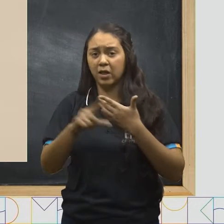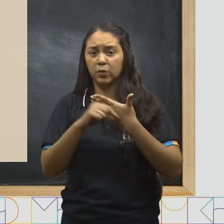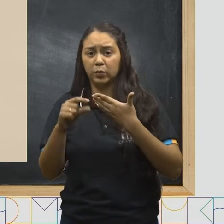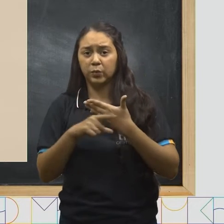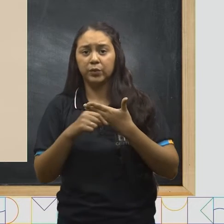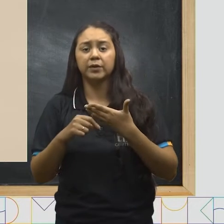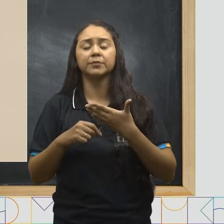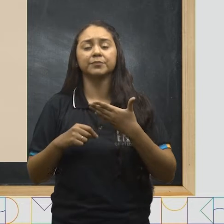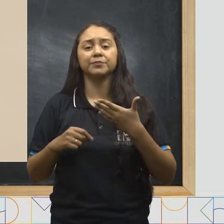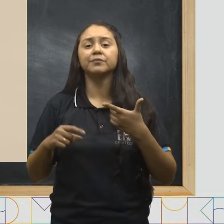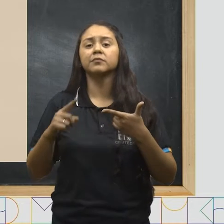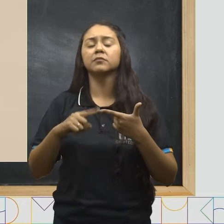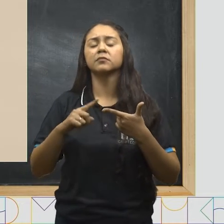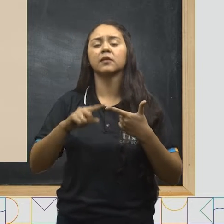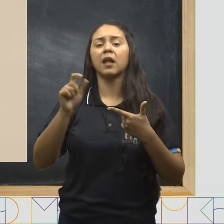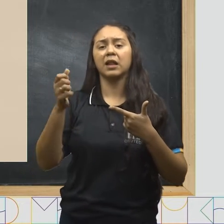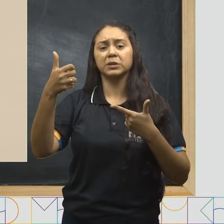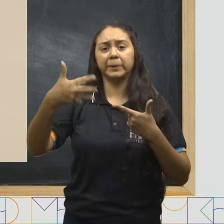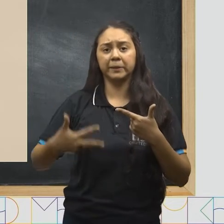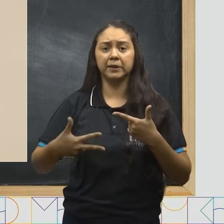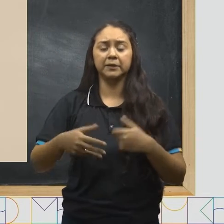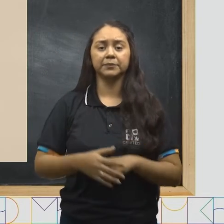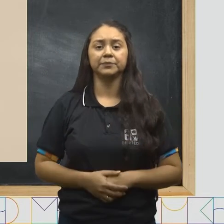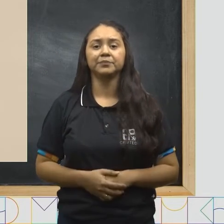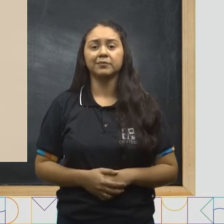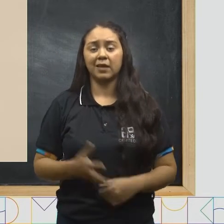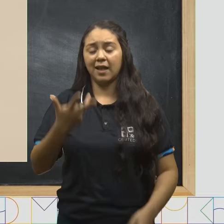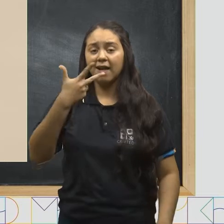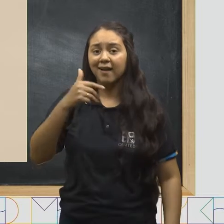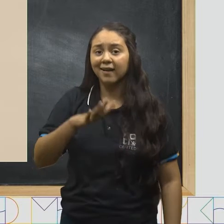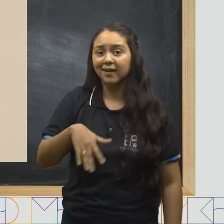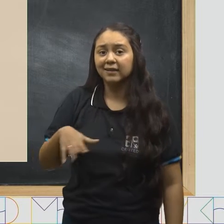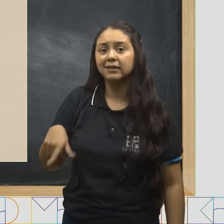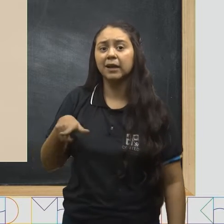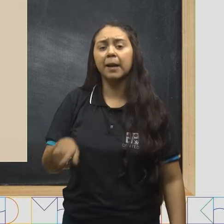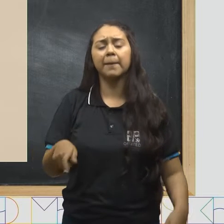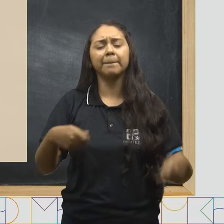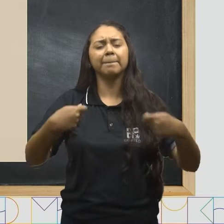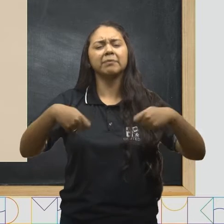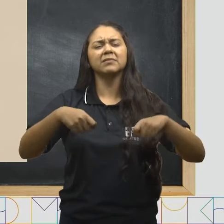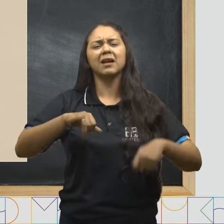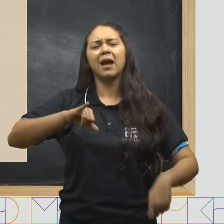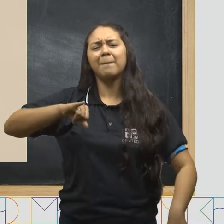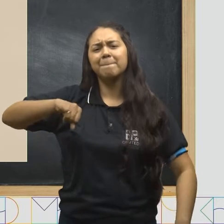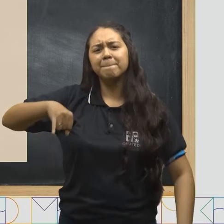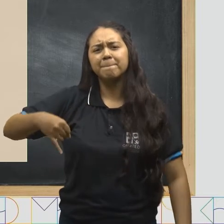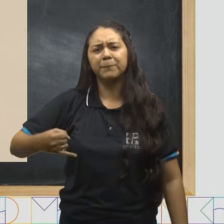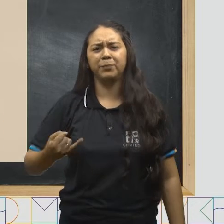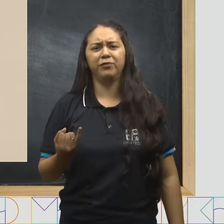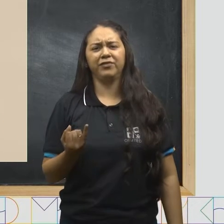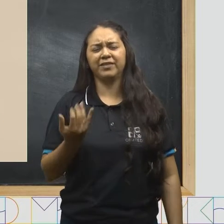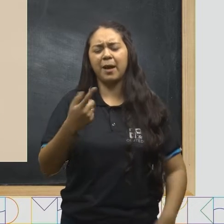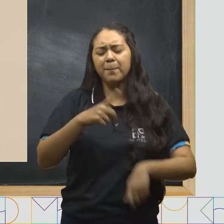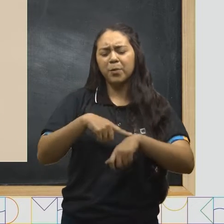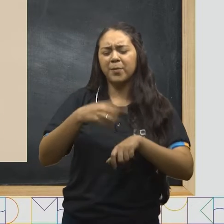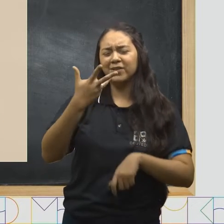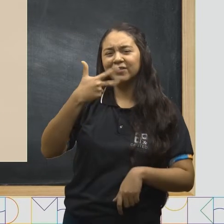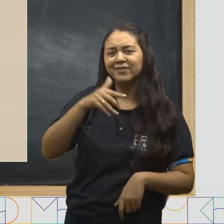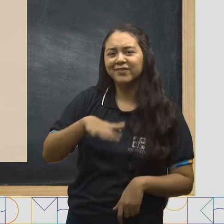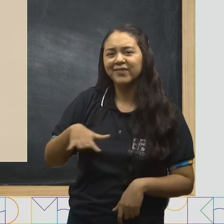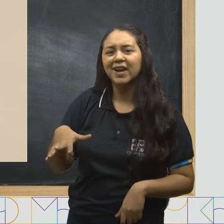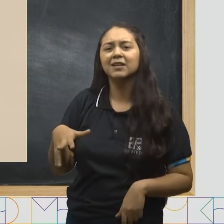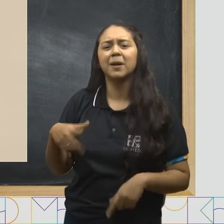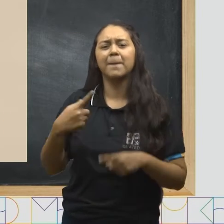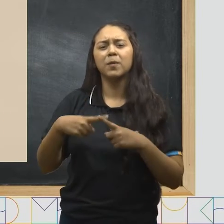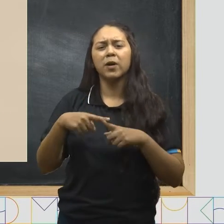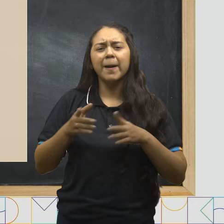que a autora usou para defender a sua opinião. A criança deve aproveitar a infância, pois